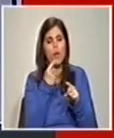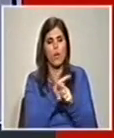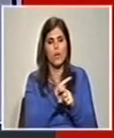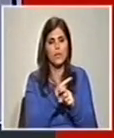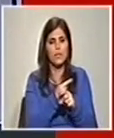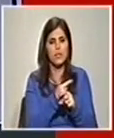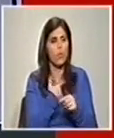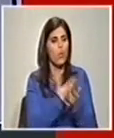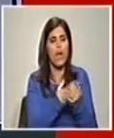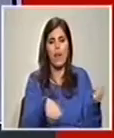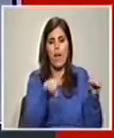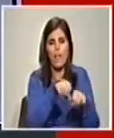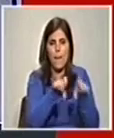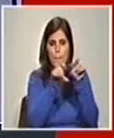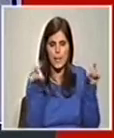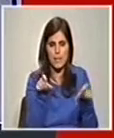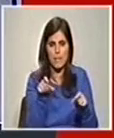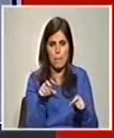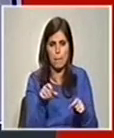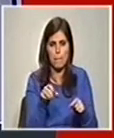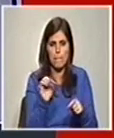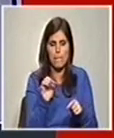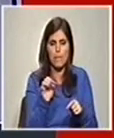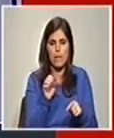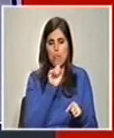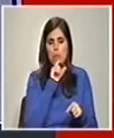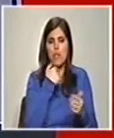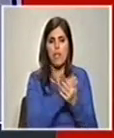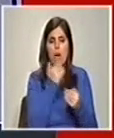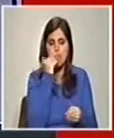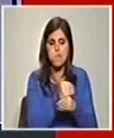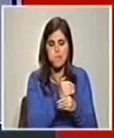da empresa, não é um travão? Não.